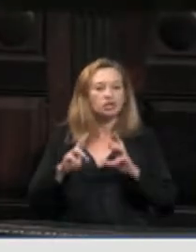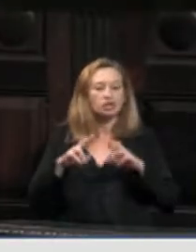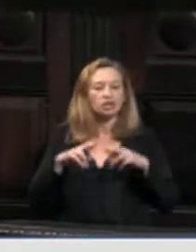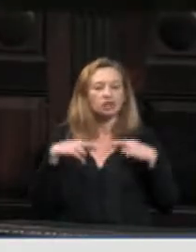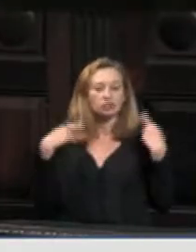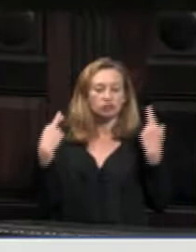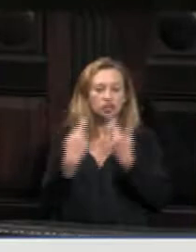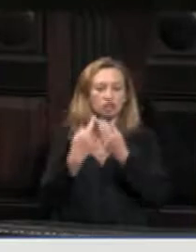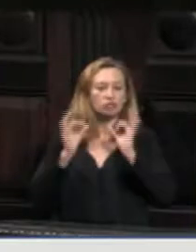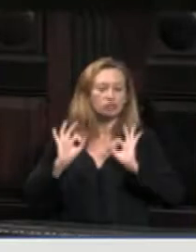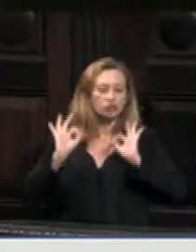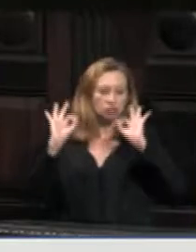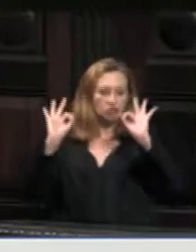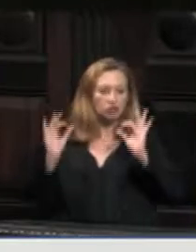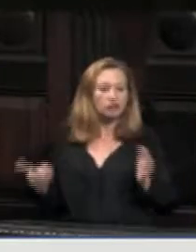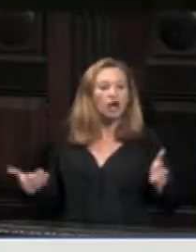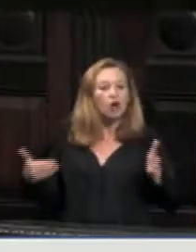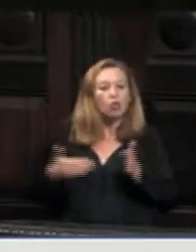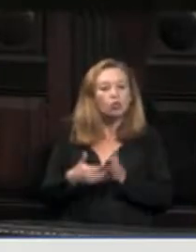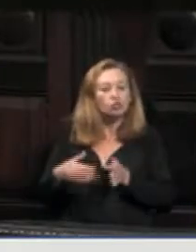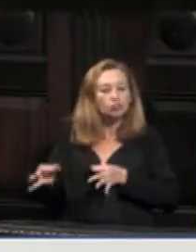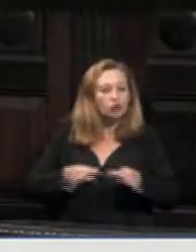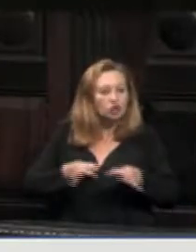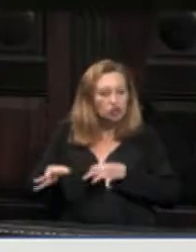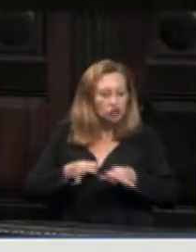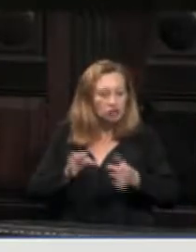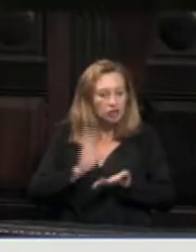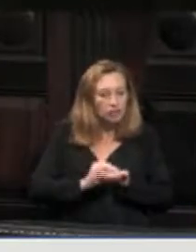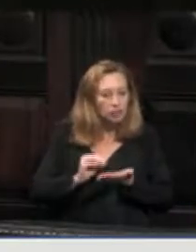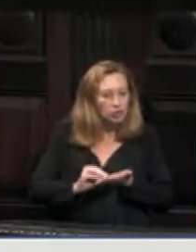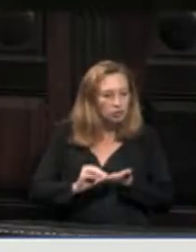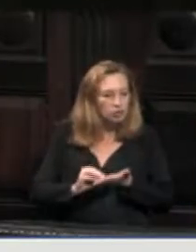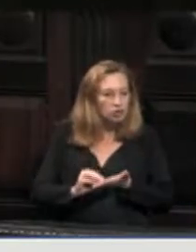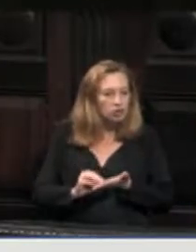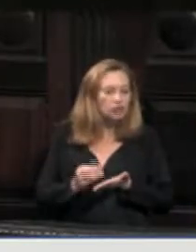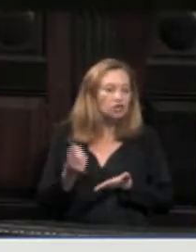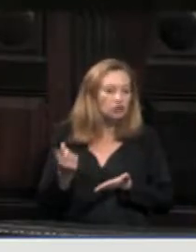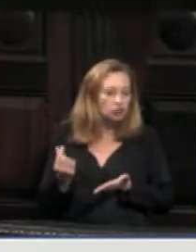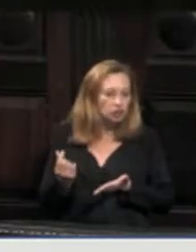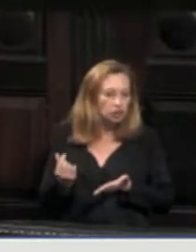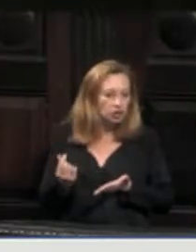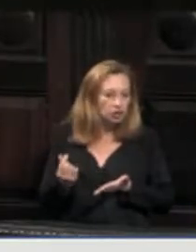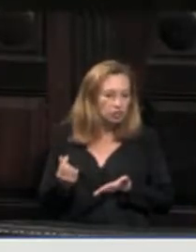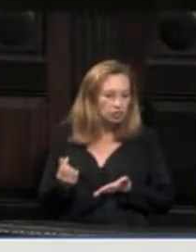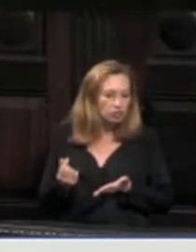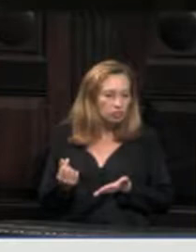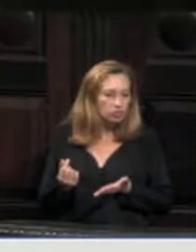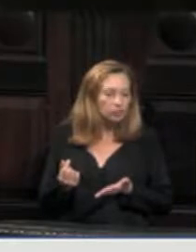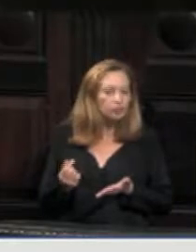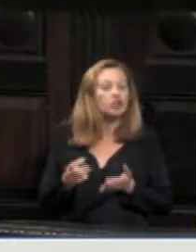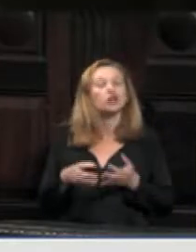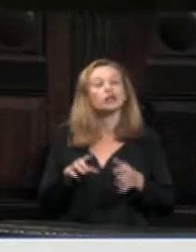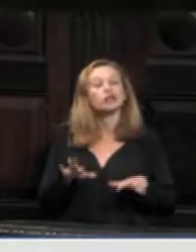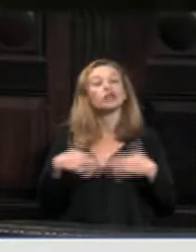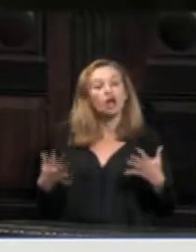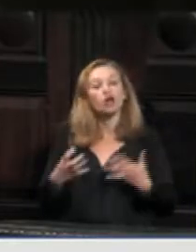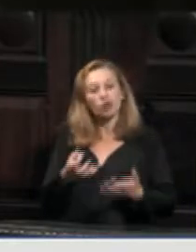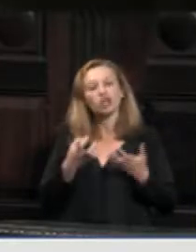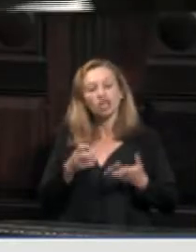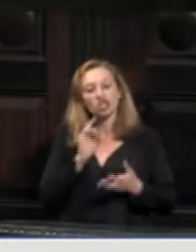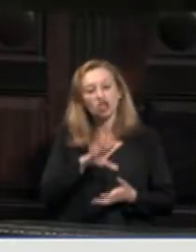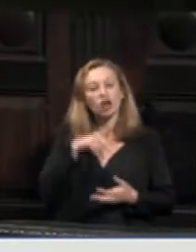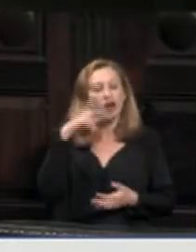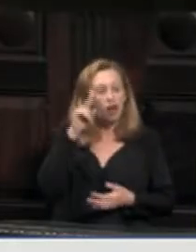última projeto da pauta, que é as contas do Tribunal de Contas. Então eu queria só